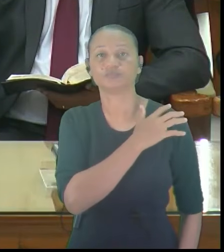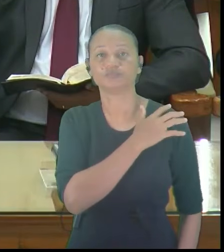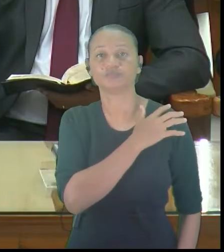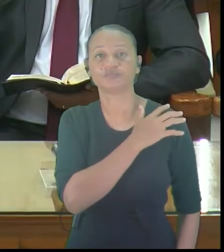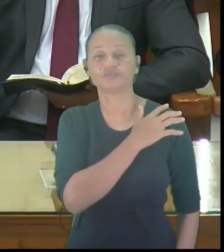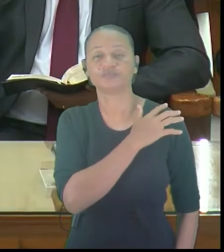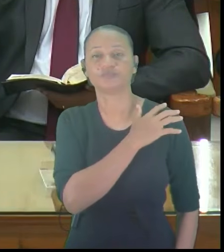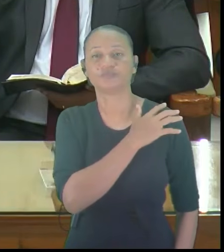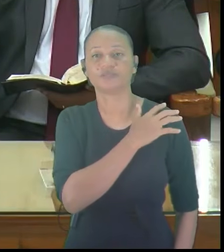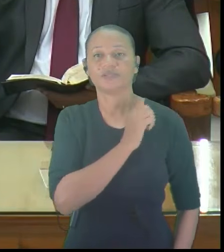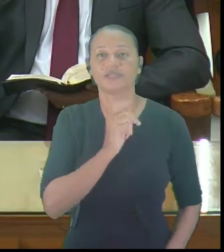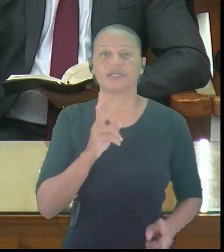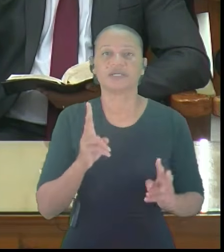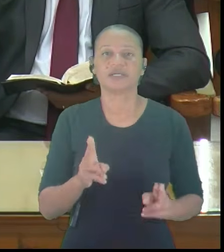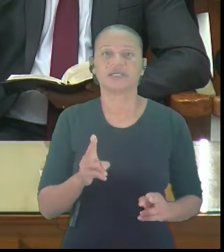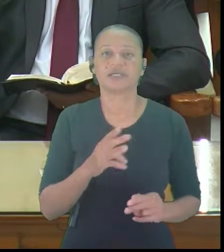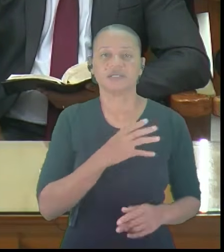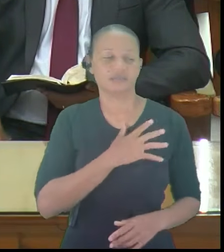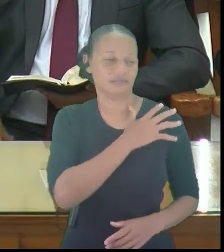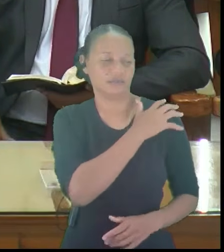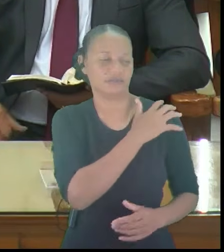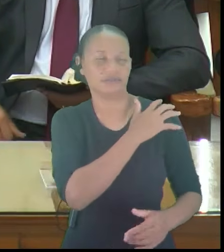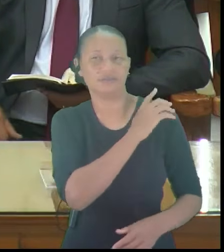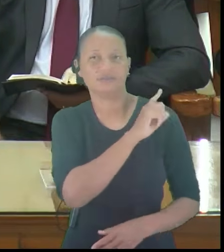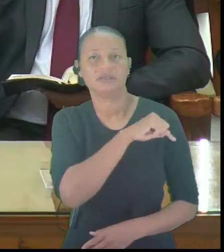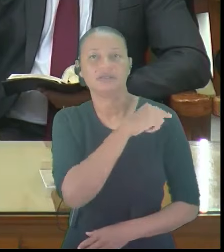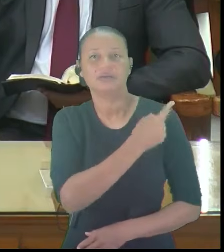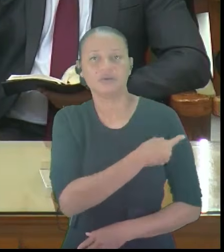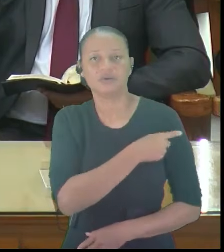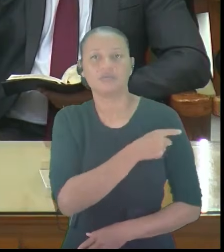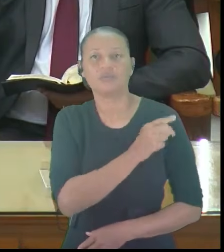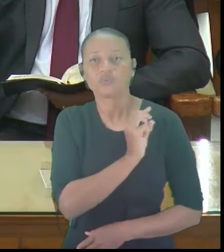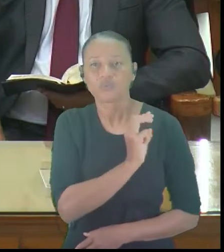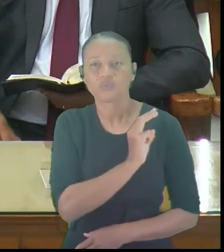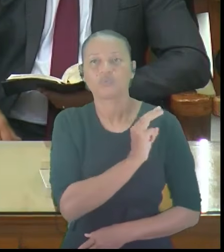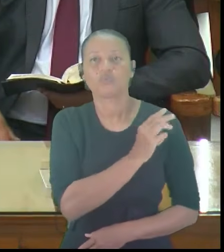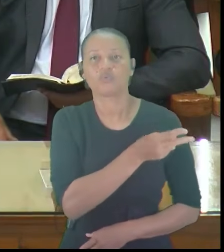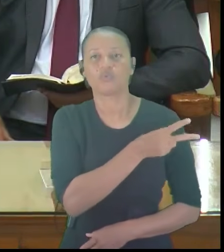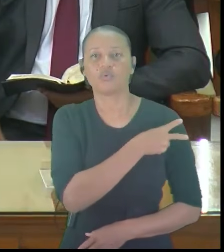general, abaixo de general, quem é? Coronel.